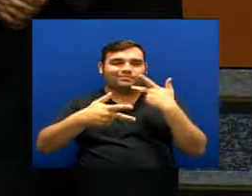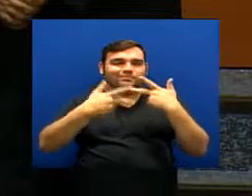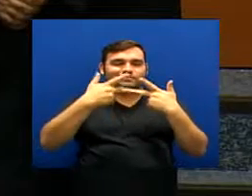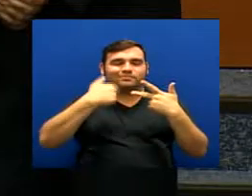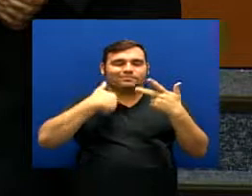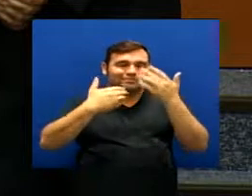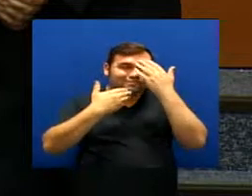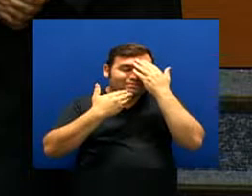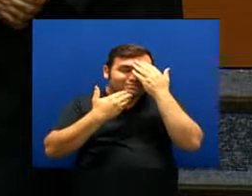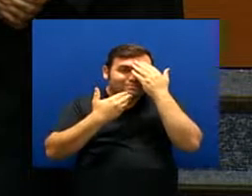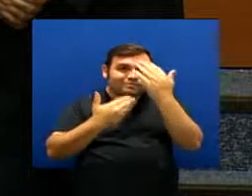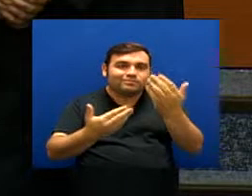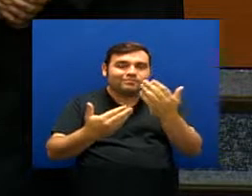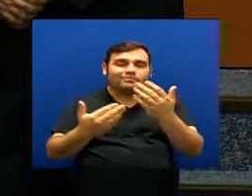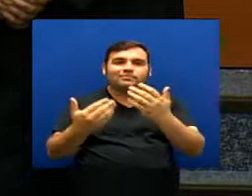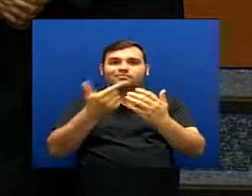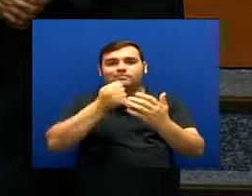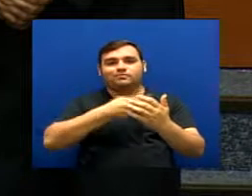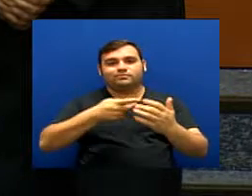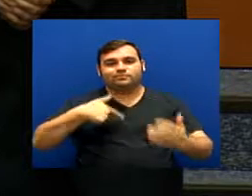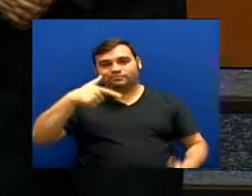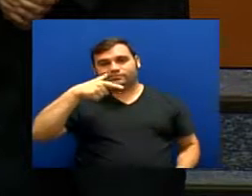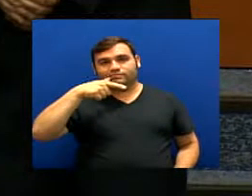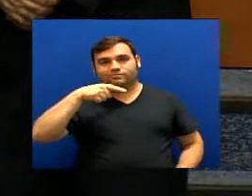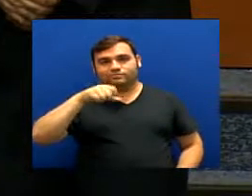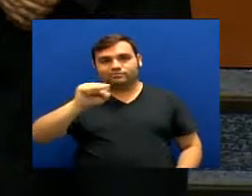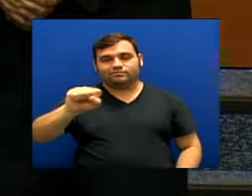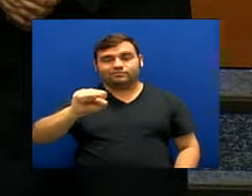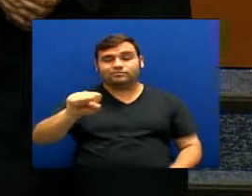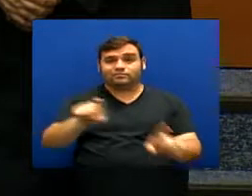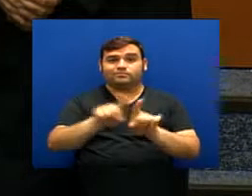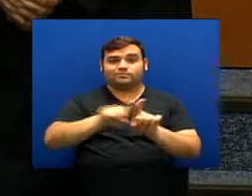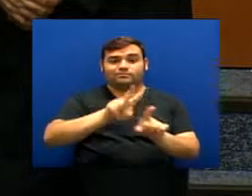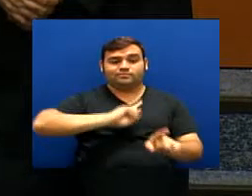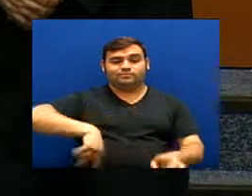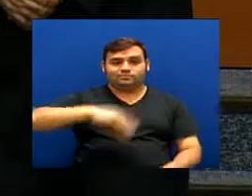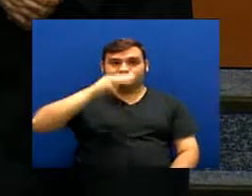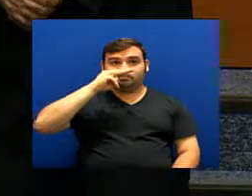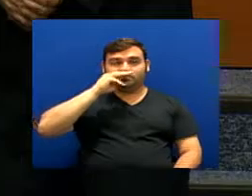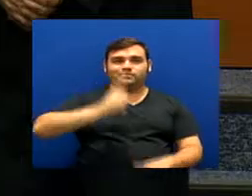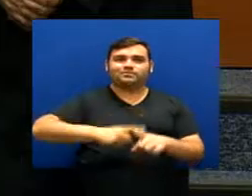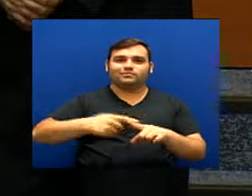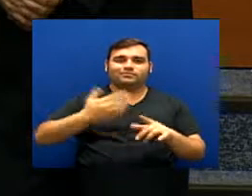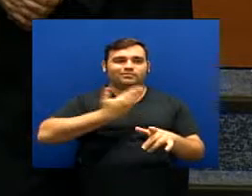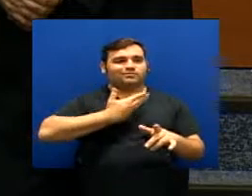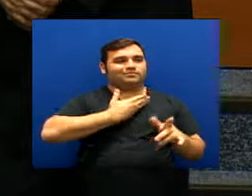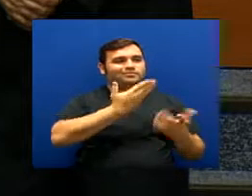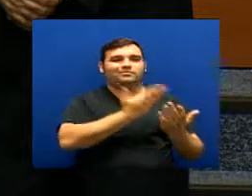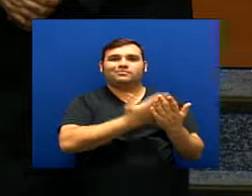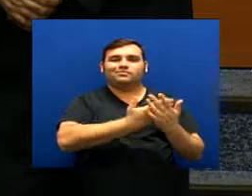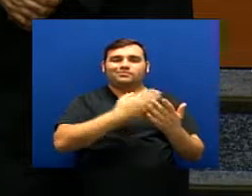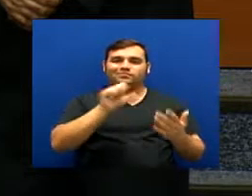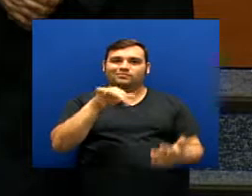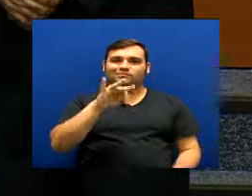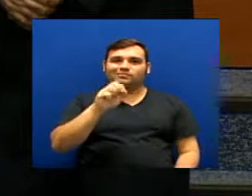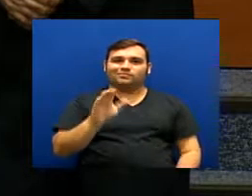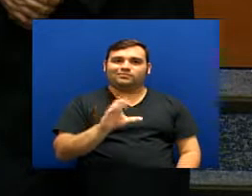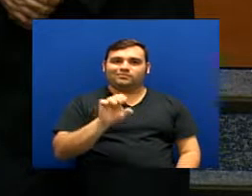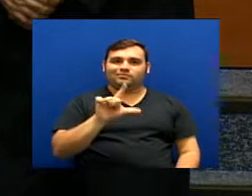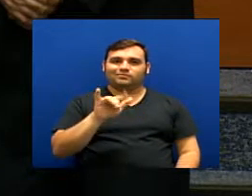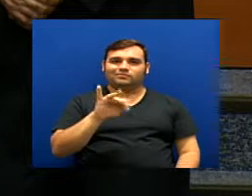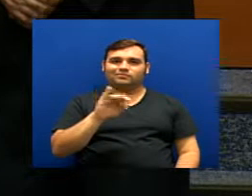se eles aprendessem a história, as lições da história. O teor dos votos, do voto